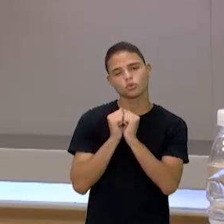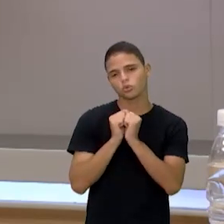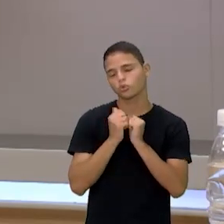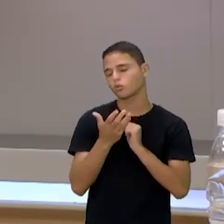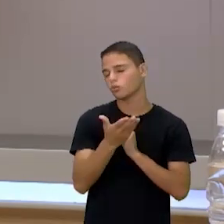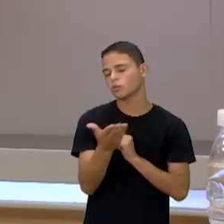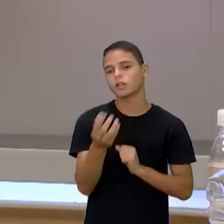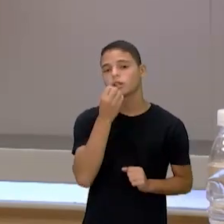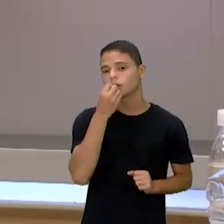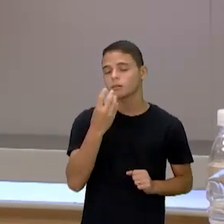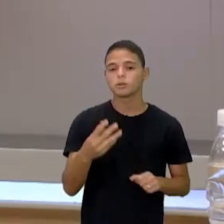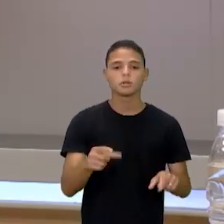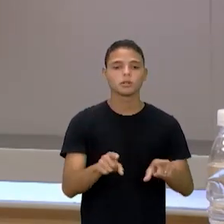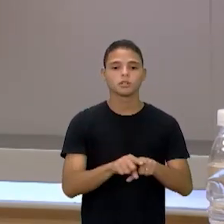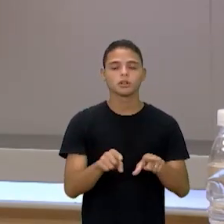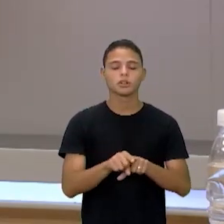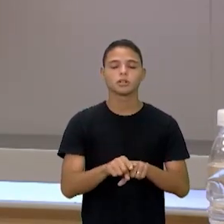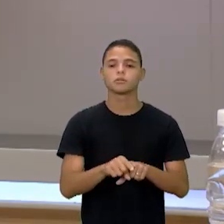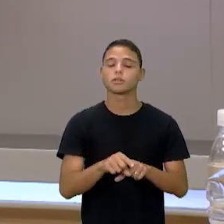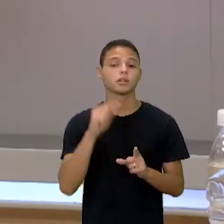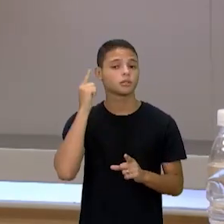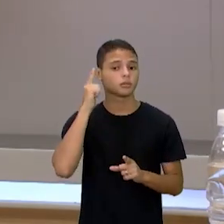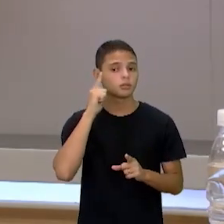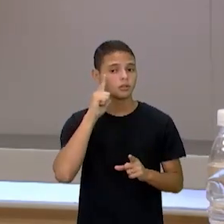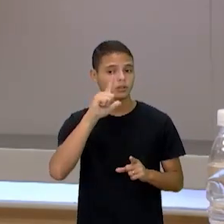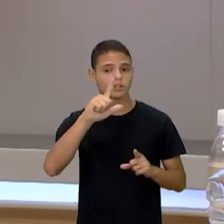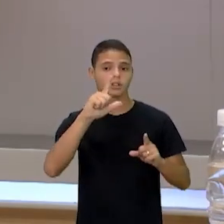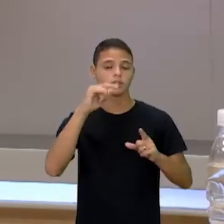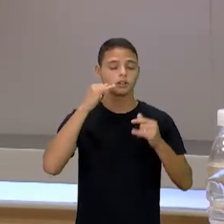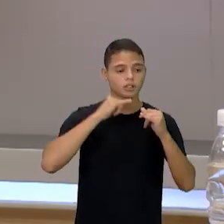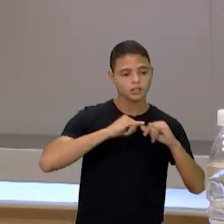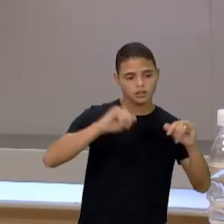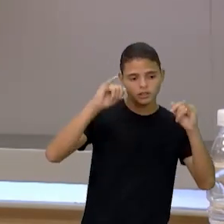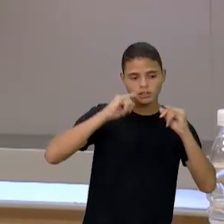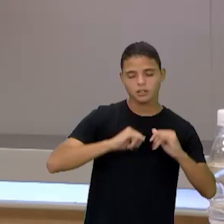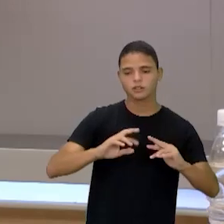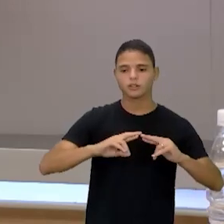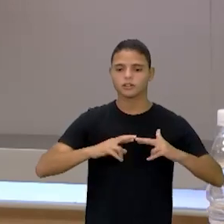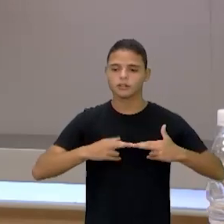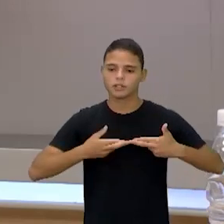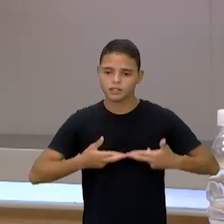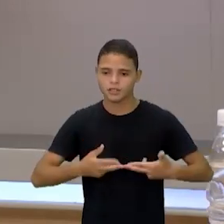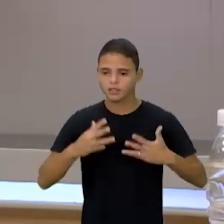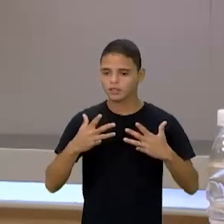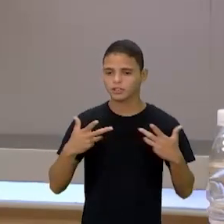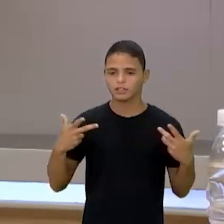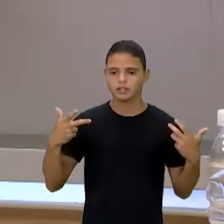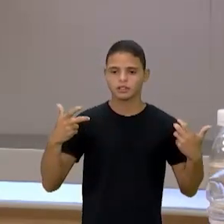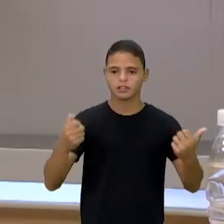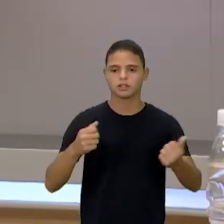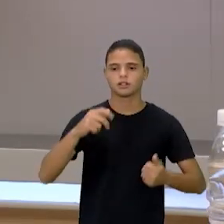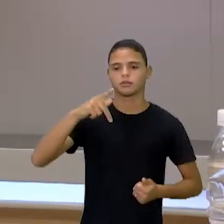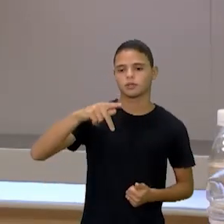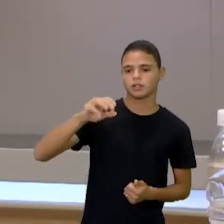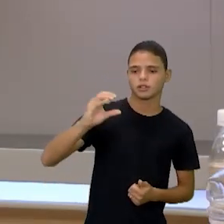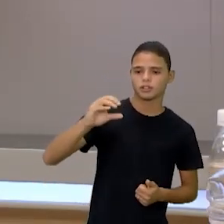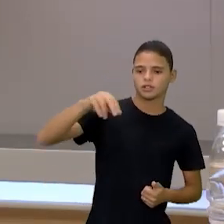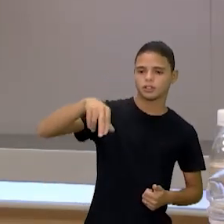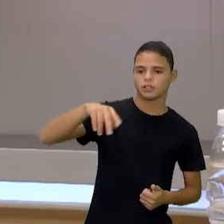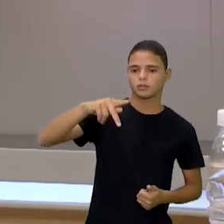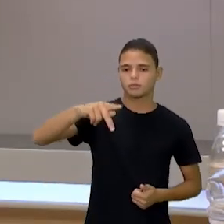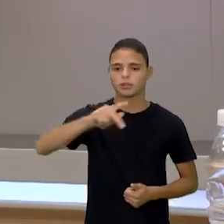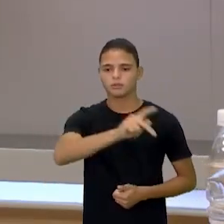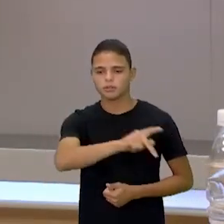poder compartilhar de todo esse conhecimento com essa nossa rede maravilhosa dos PCNPs,